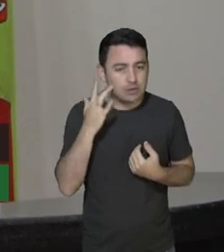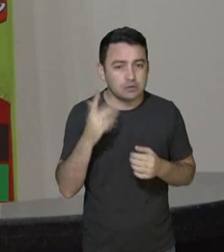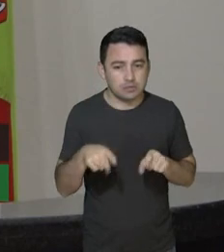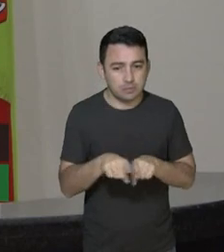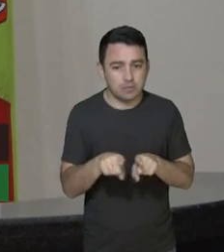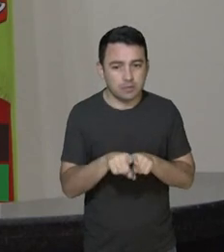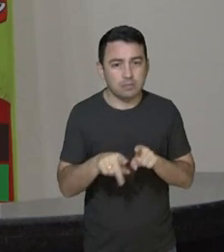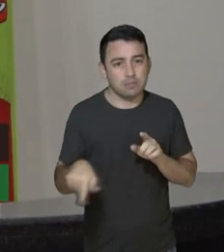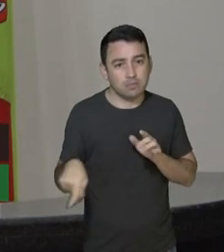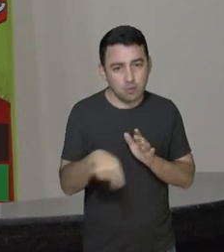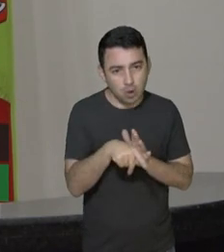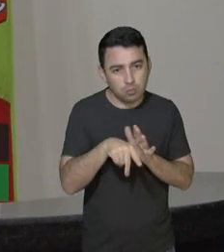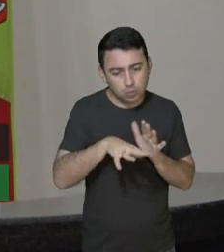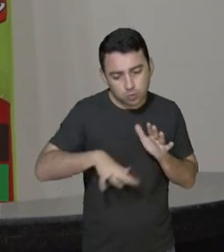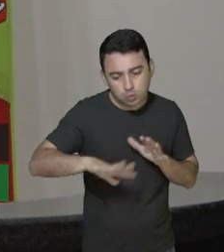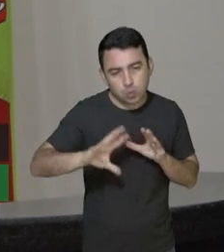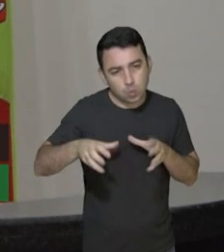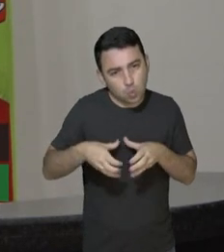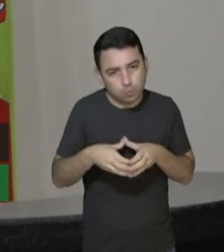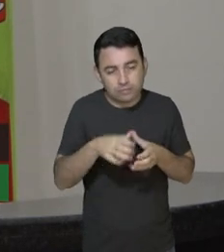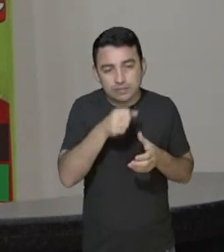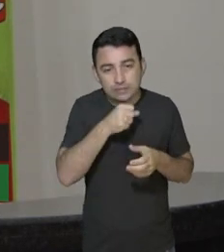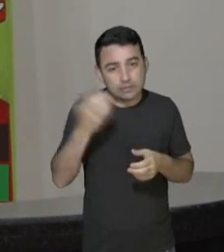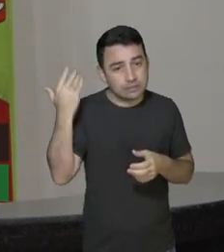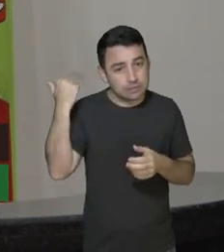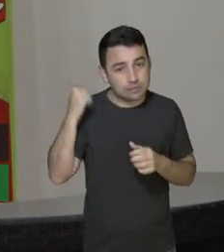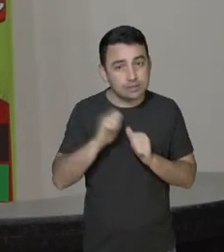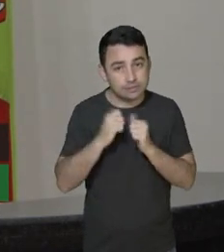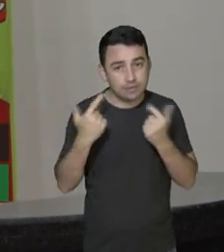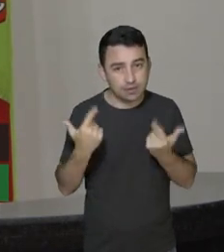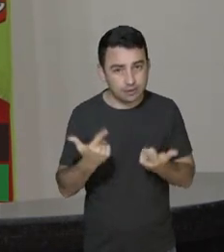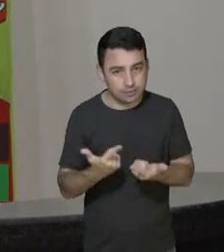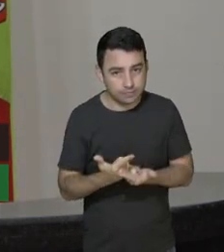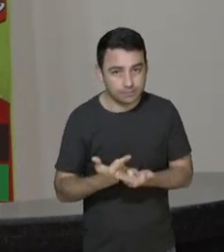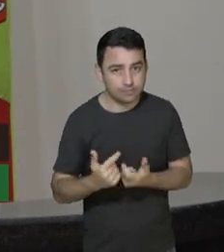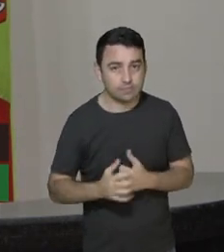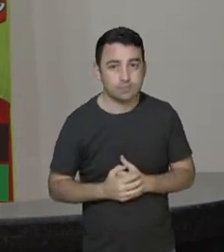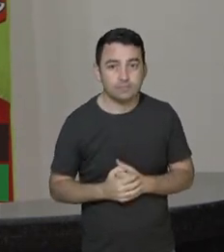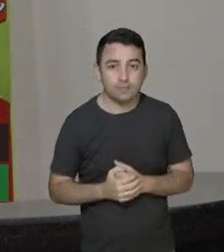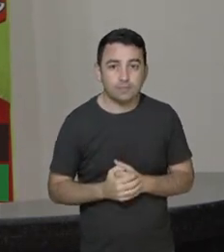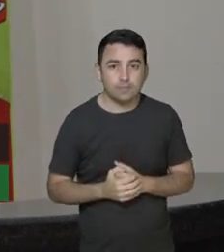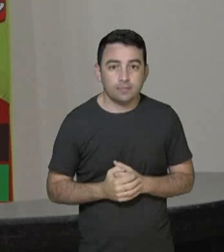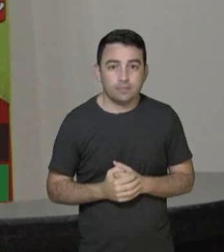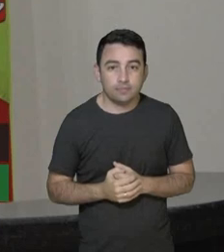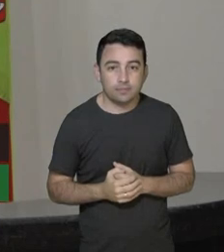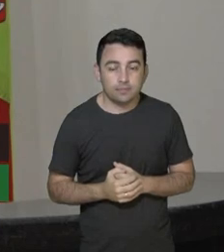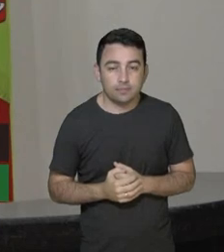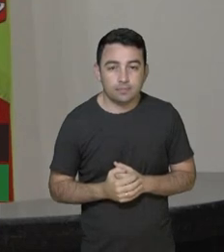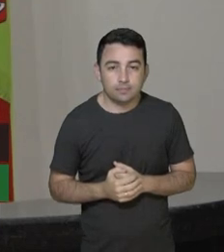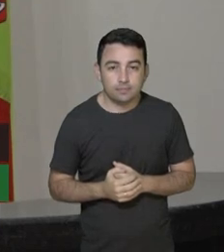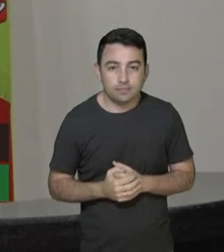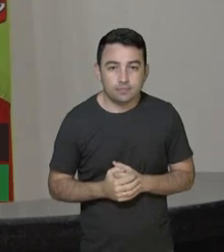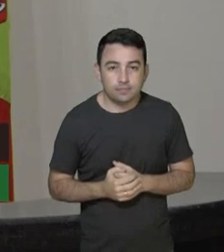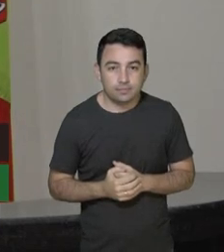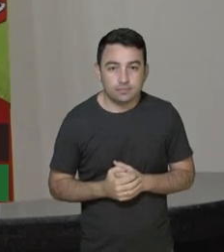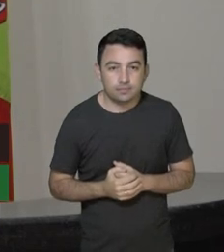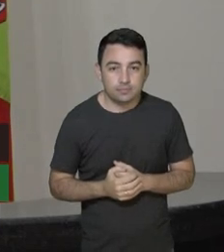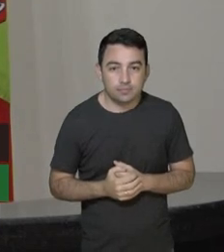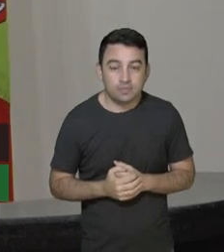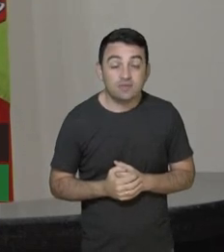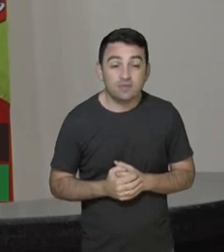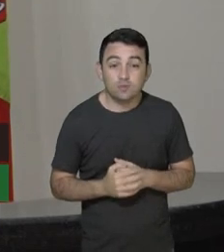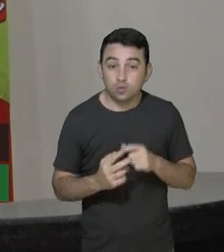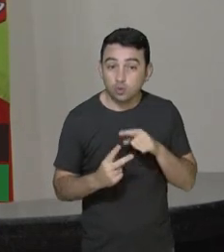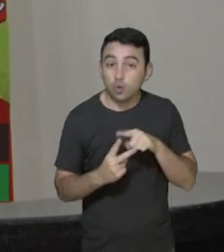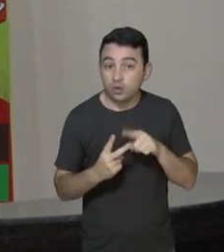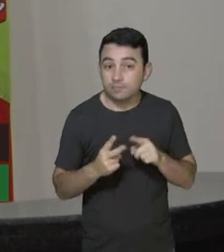desse núcleo antigo da Assembleia, que somos nós, né? Meio que pré-históricos. Por dois